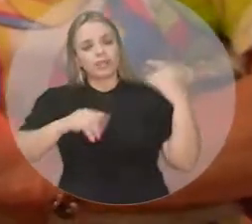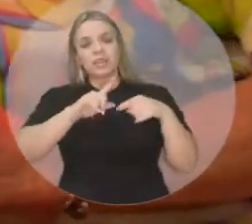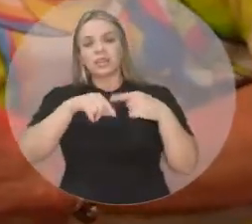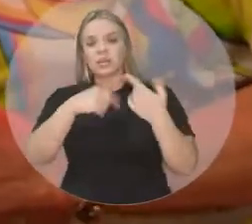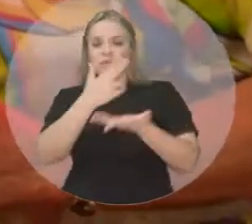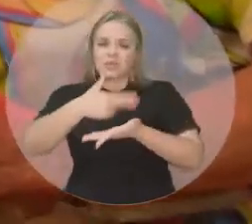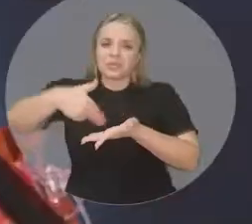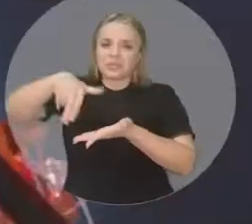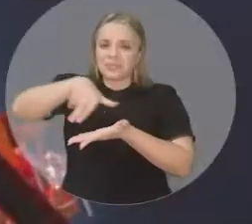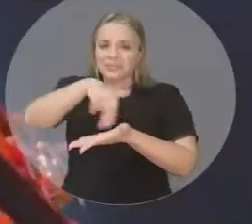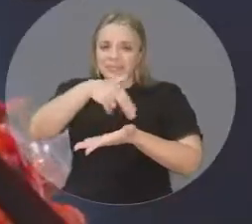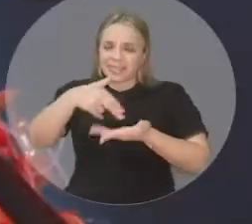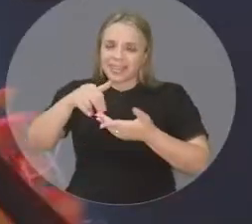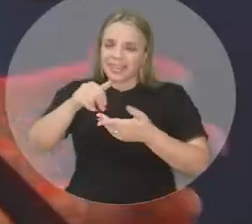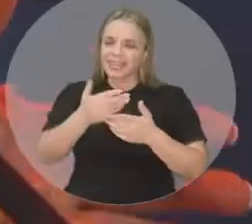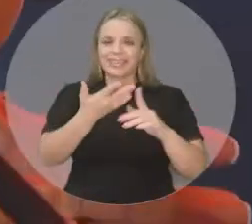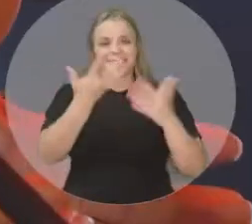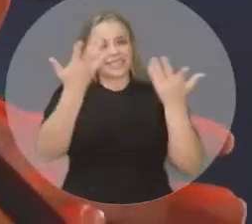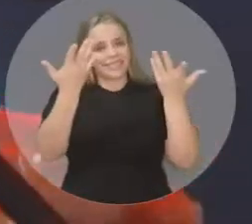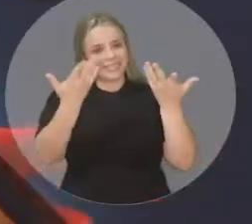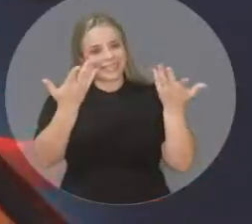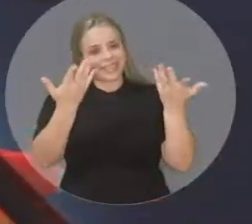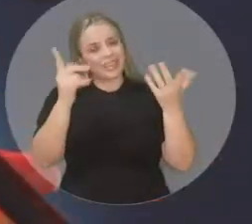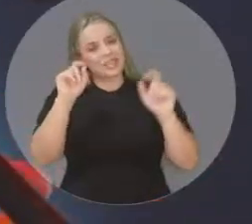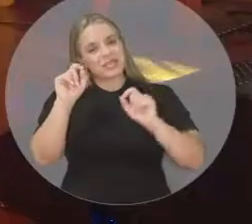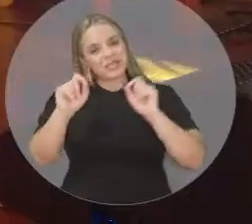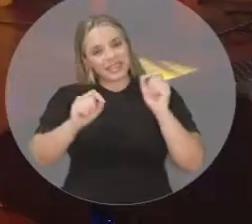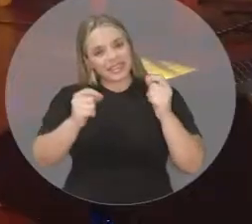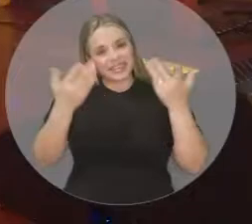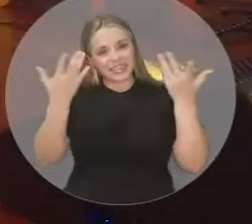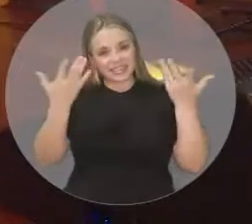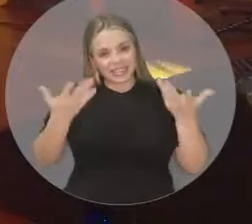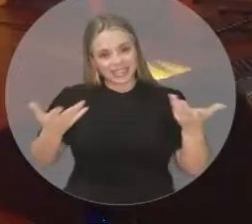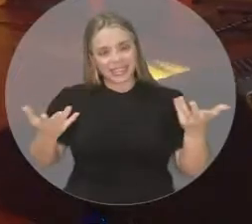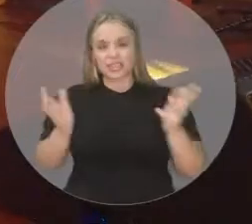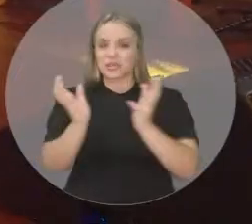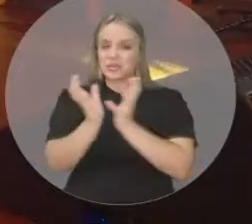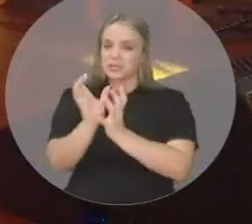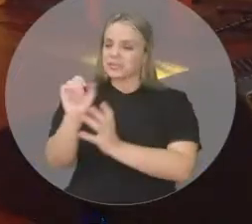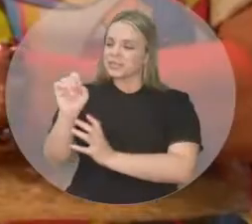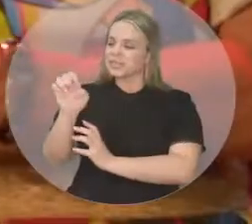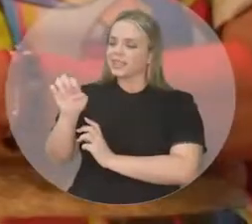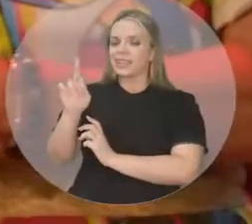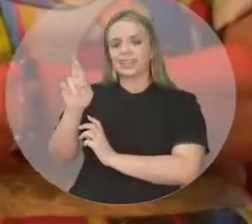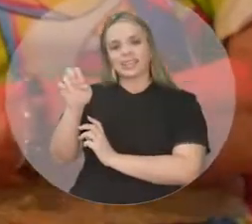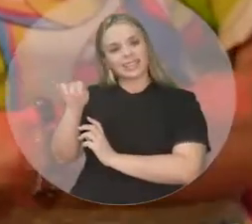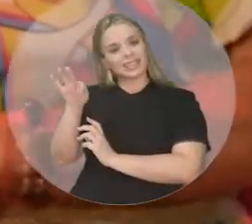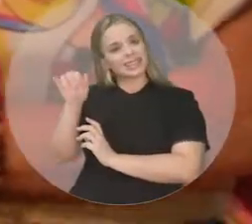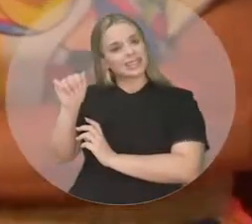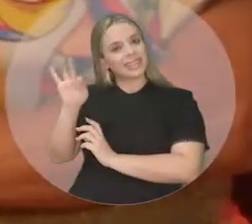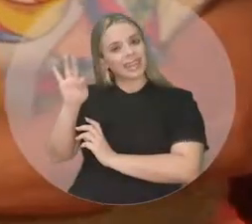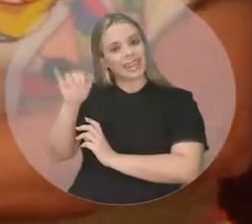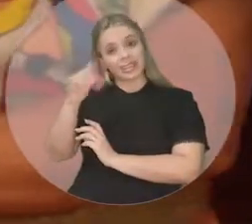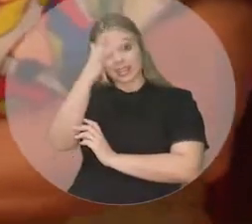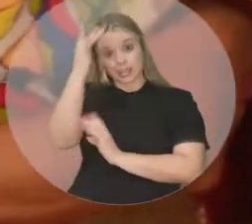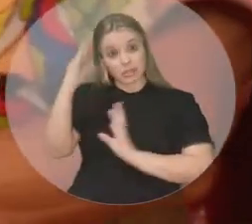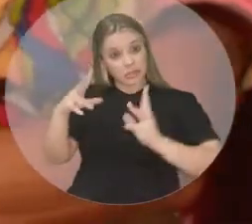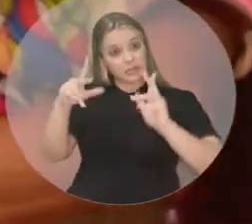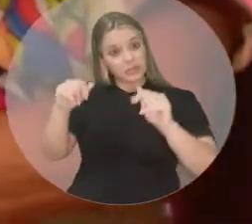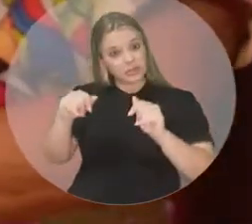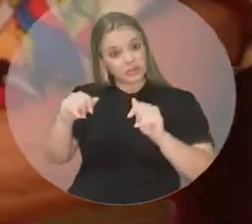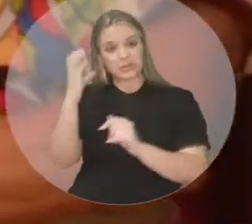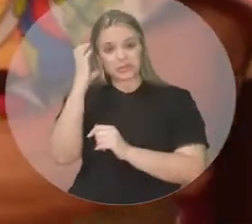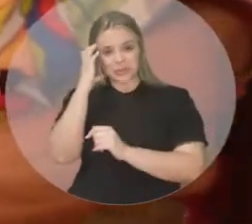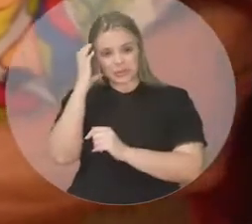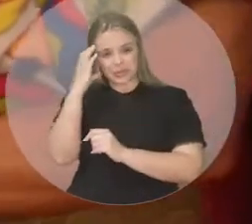cantar A Lua e Eu Vim de Lá Pra Cá. São duas músicas de domínio popular e são clássicas, né? Da nossa cultura.